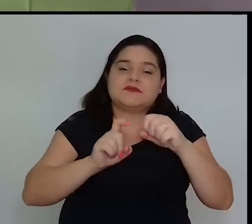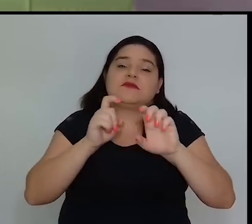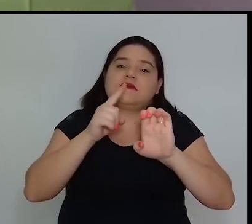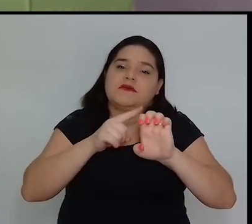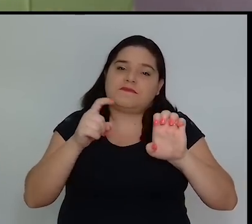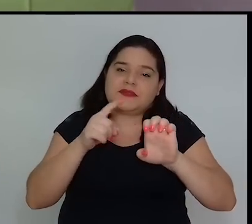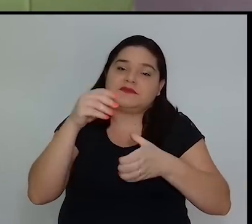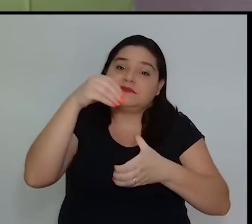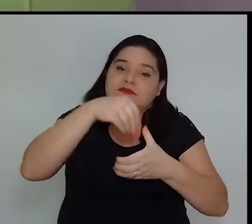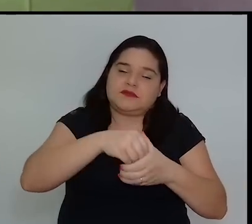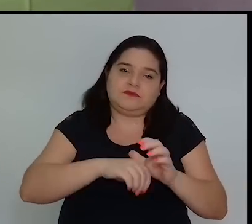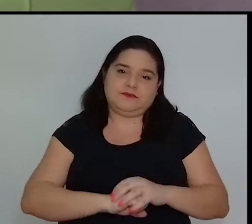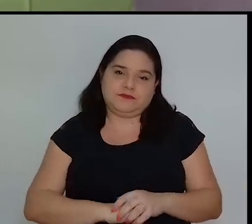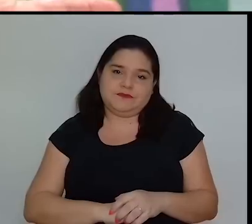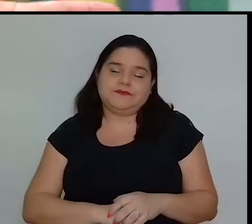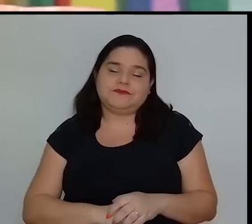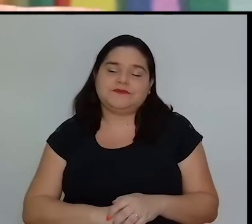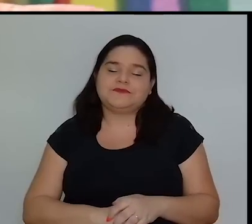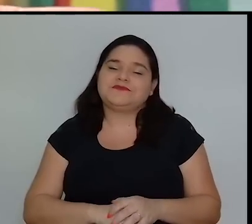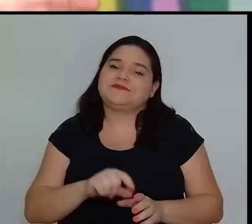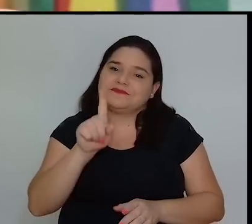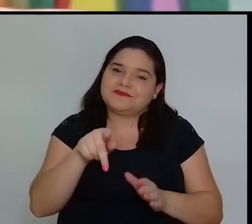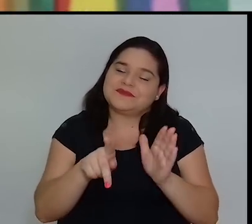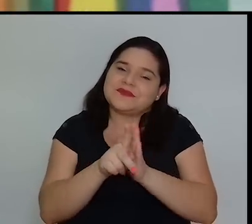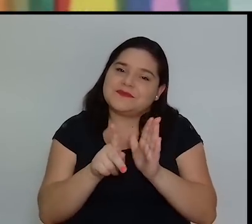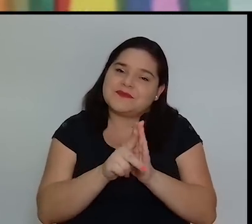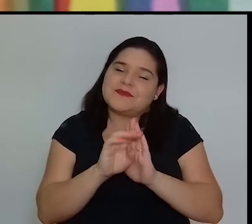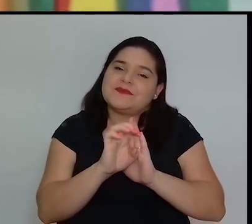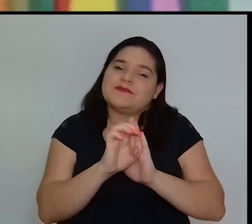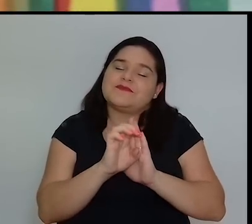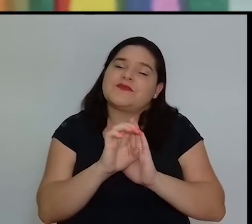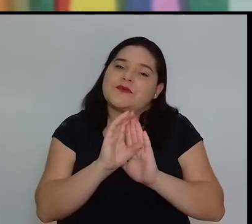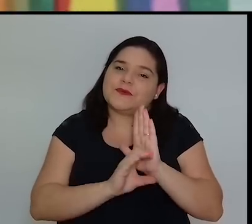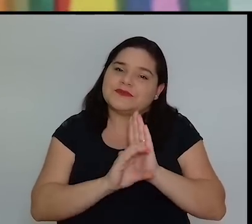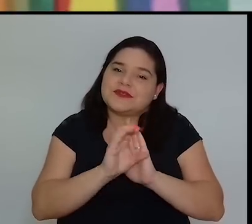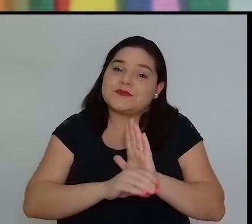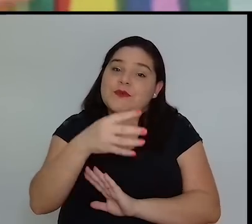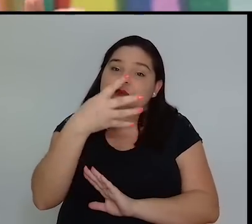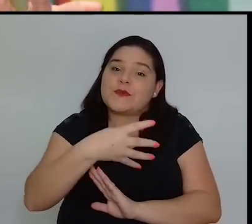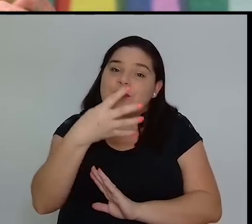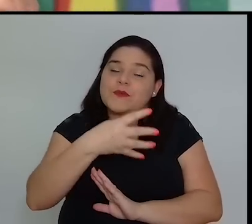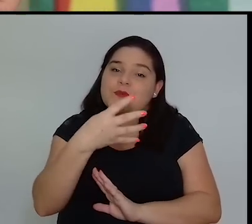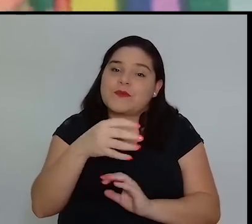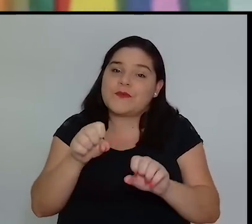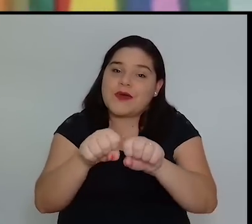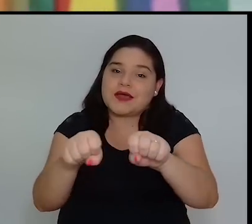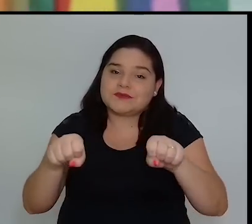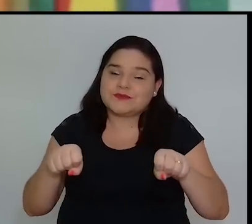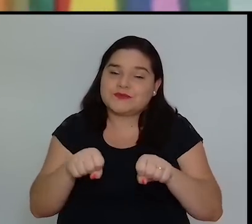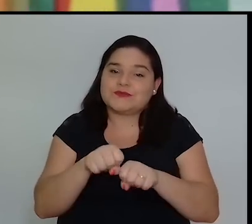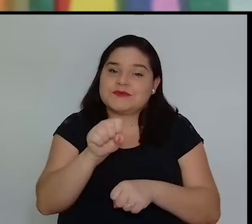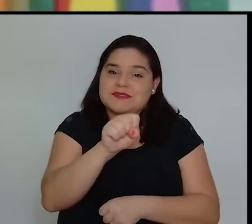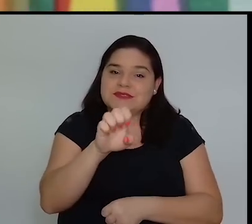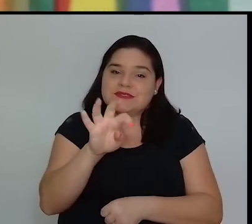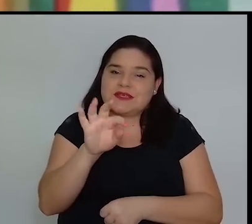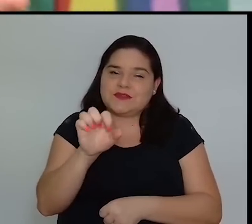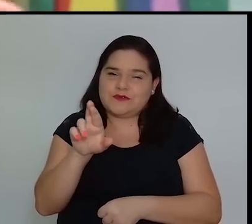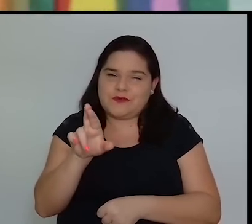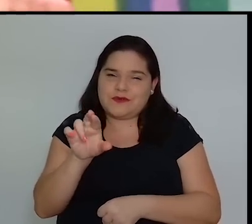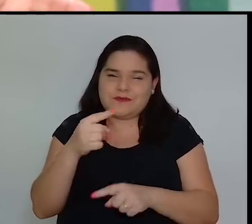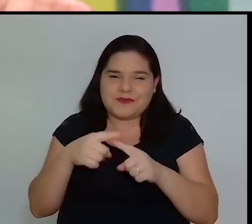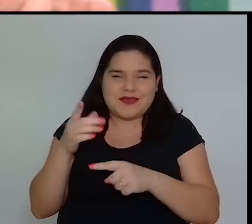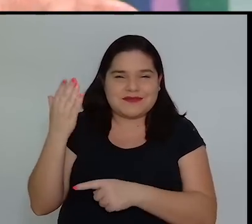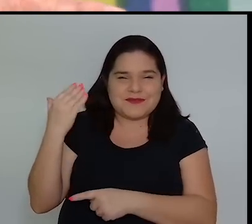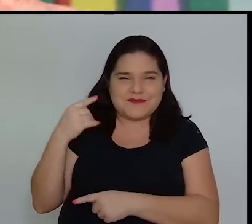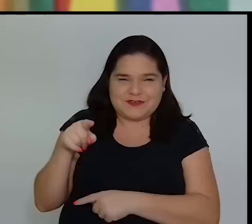na sua velas que é o seu conceito de Quatro Setor né Celso que você fez essa provocação há um tempo atrás mostrando Que